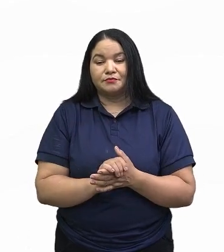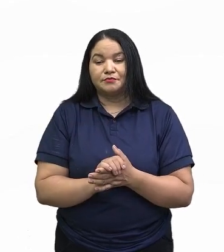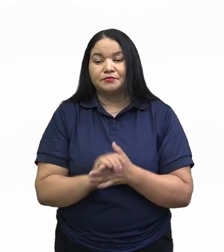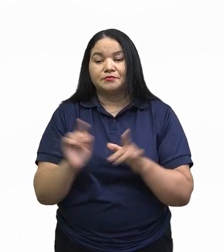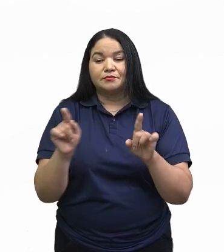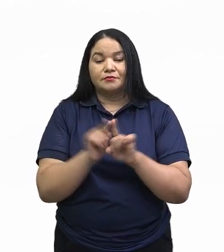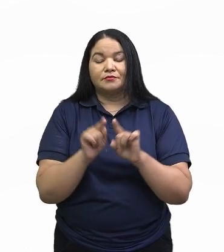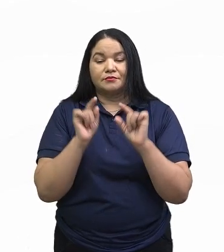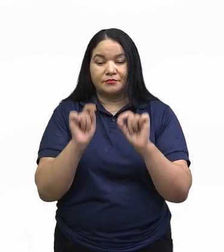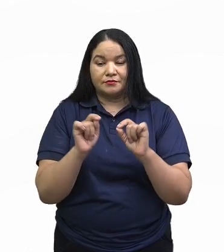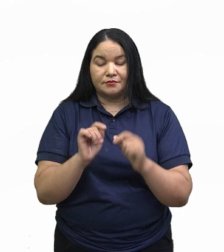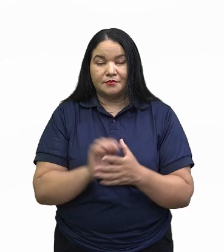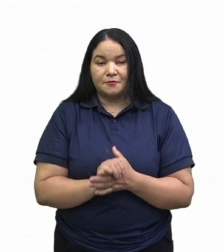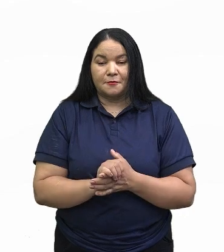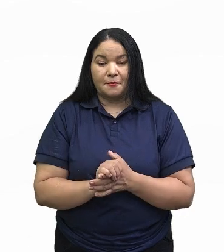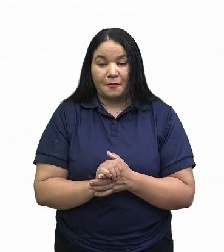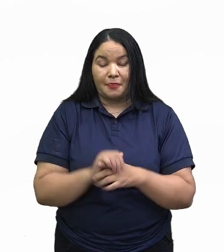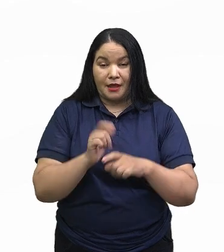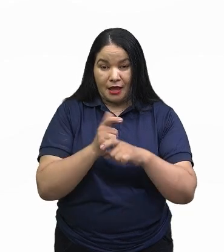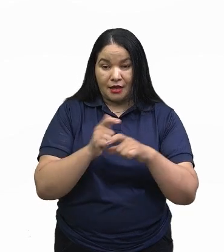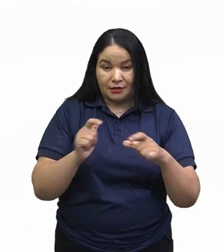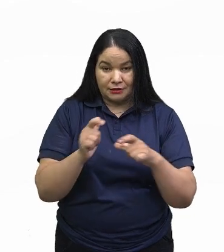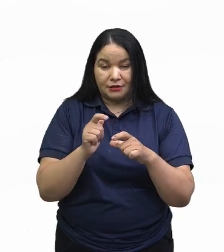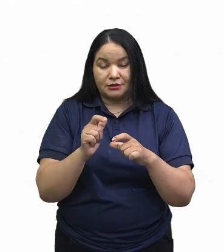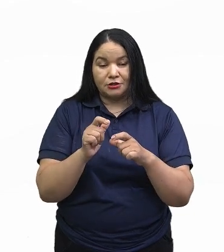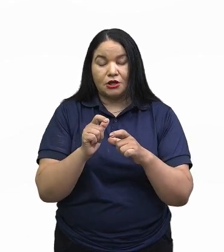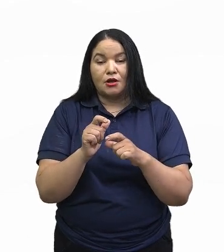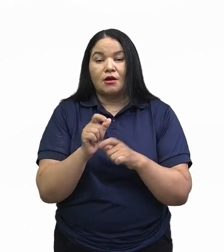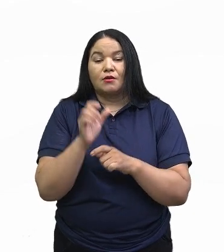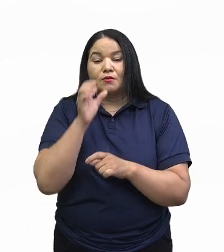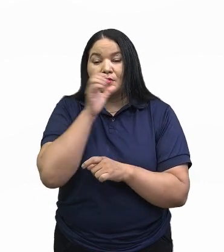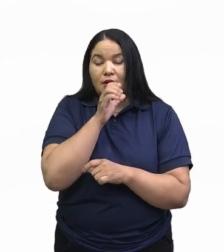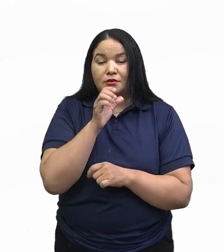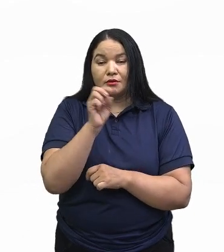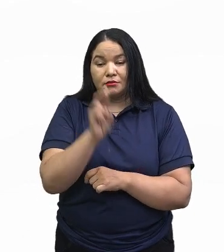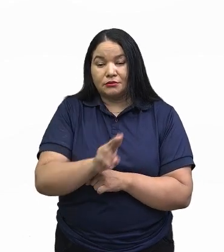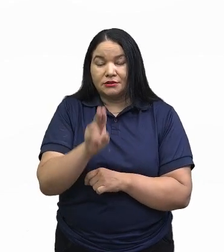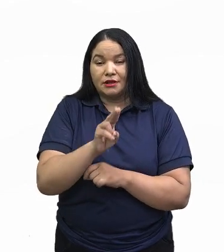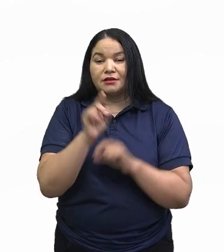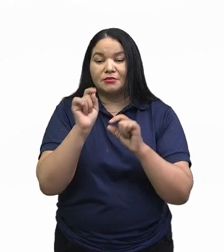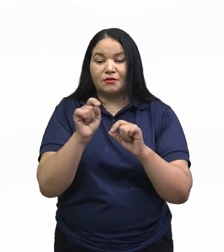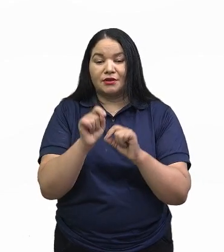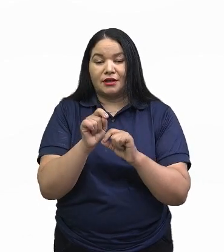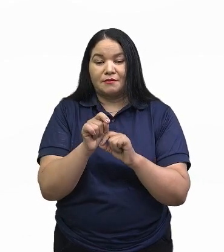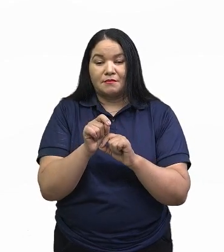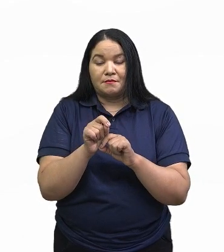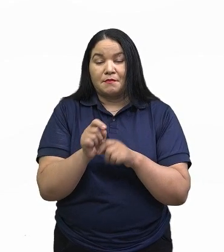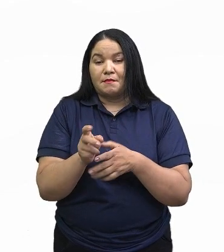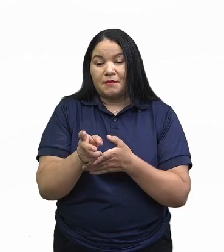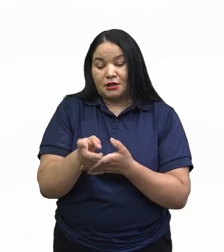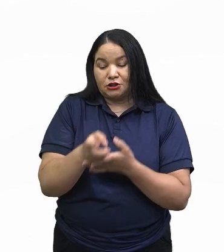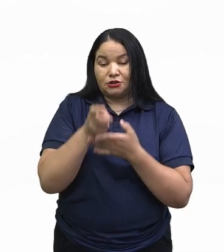essa grandeza do calor específico, ela é muito utilizada principalmente aí para retirar calor,